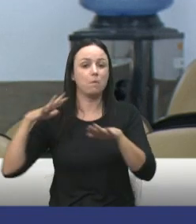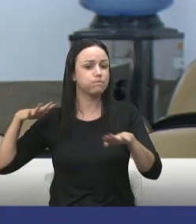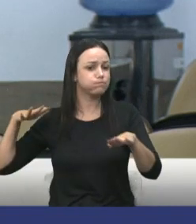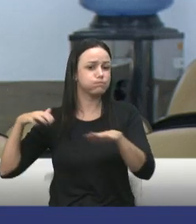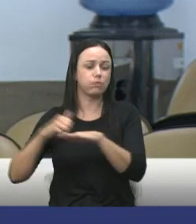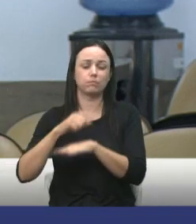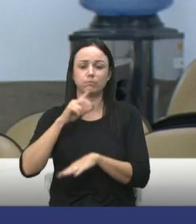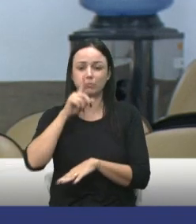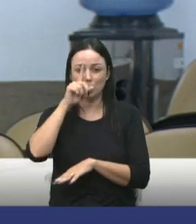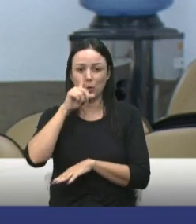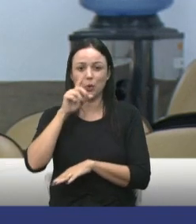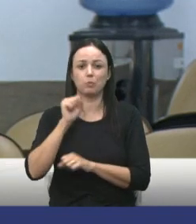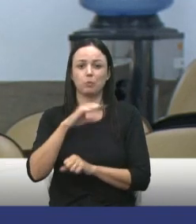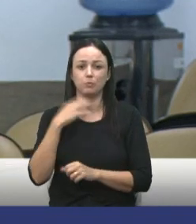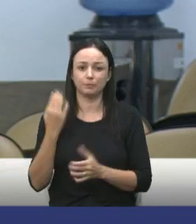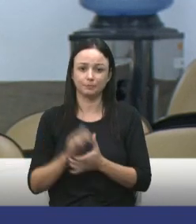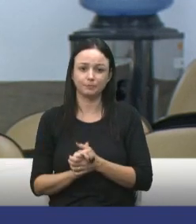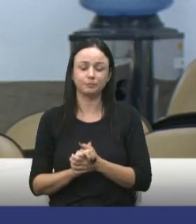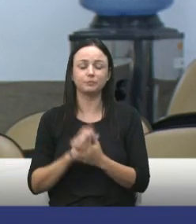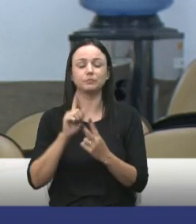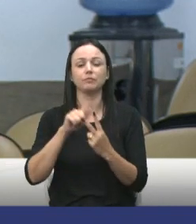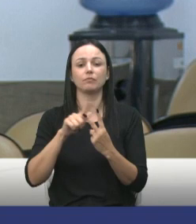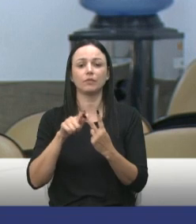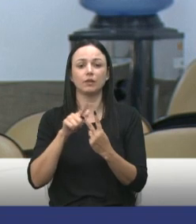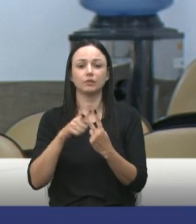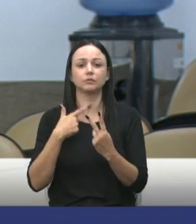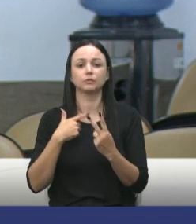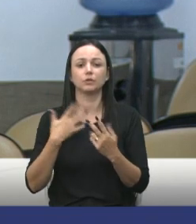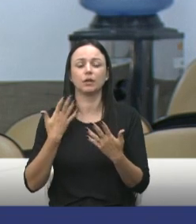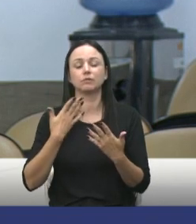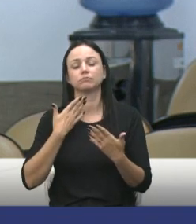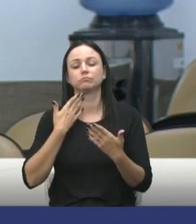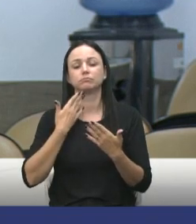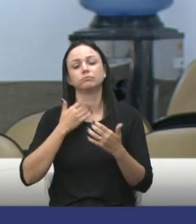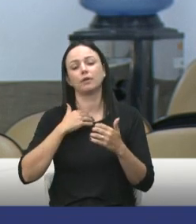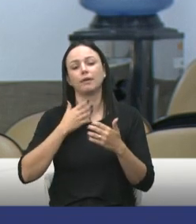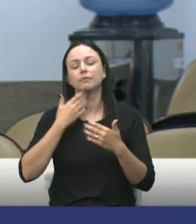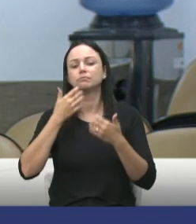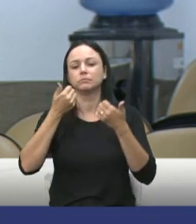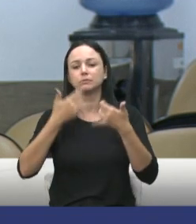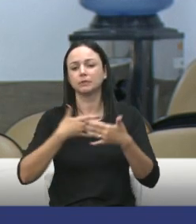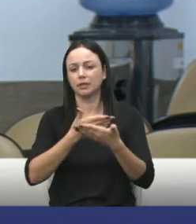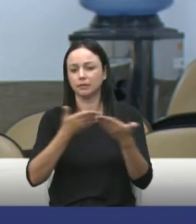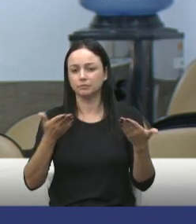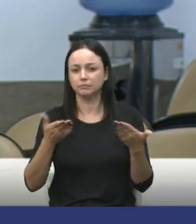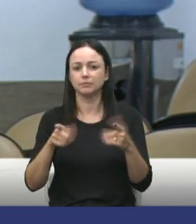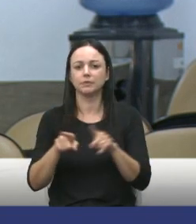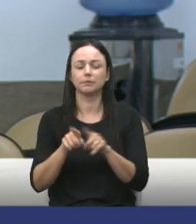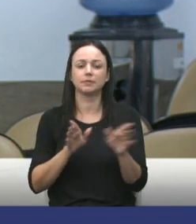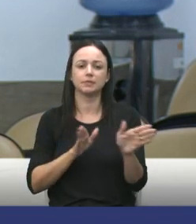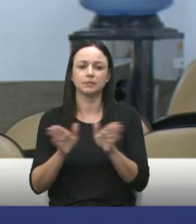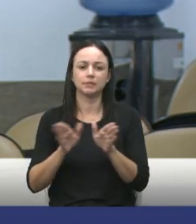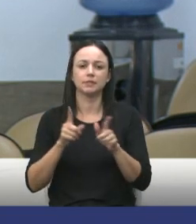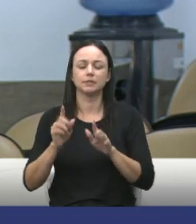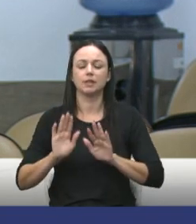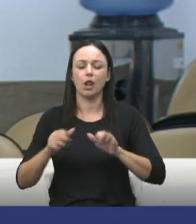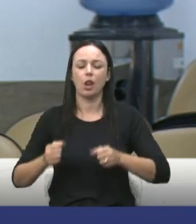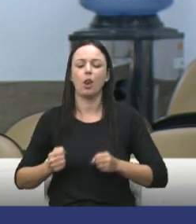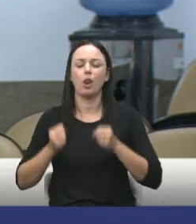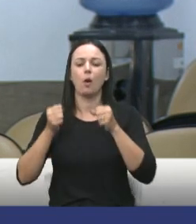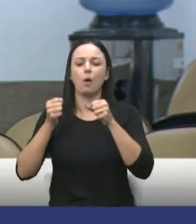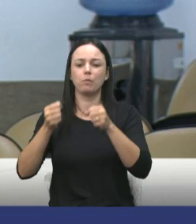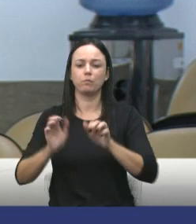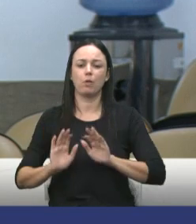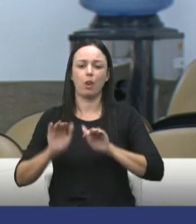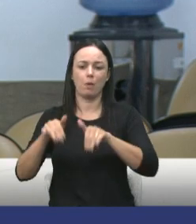a nossa cidade. São esses dois pontos, mas que eu queria debater aqui com você. É acessibilidade e essa lombada que é super necessária, porque